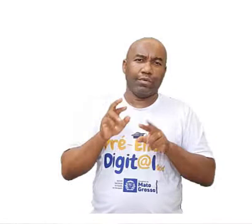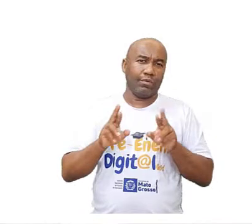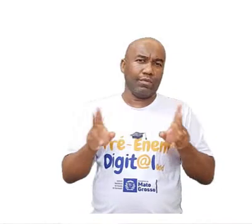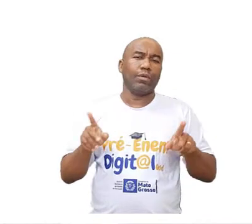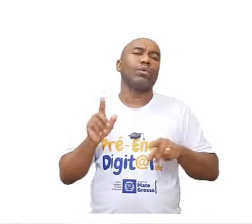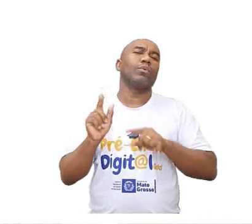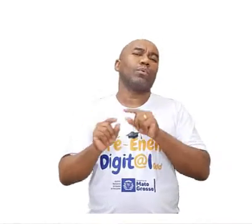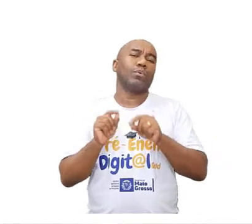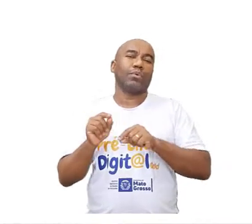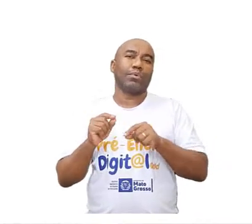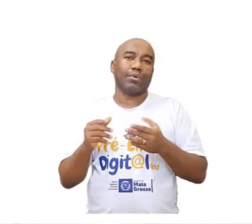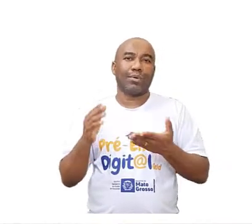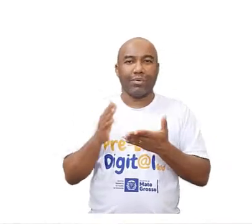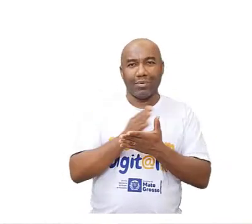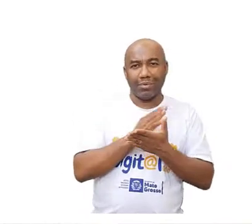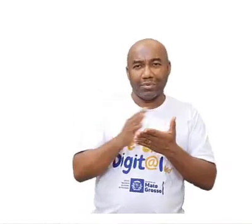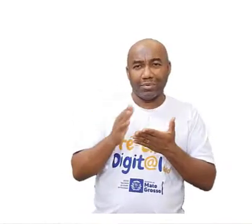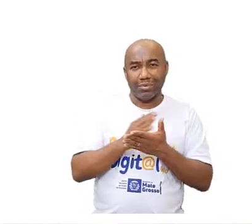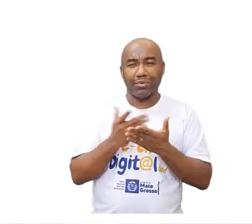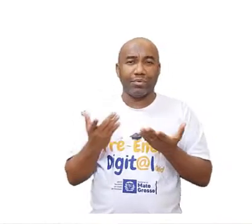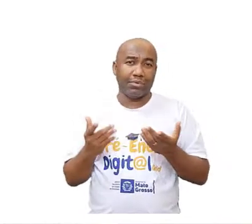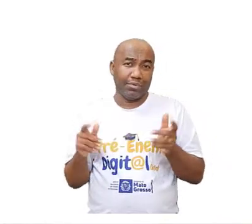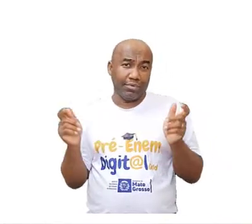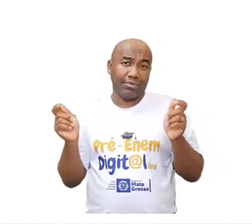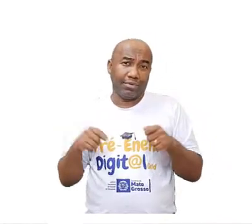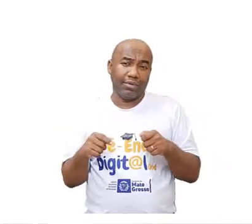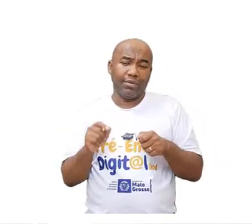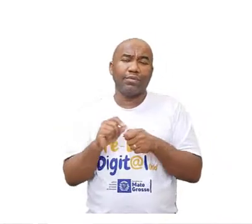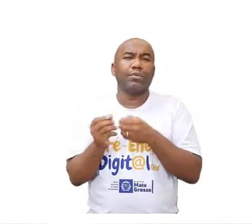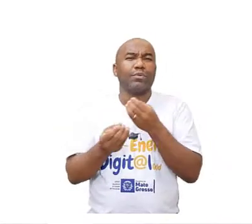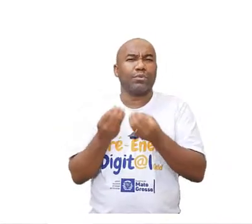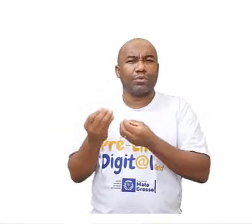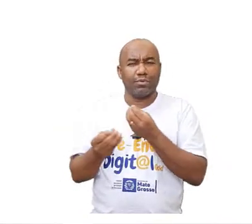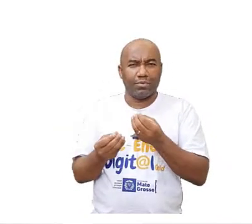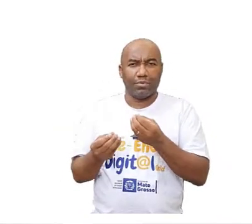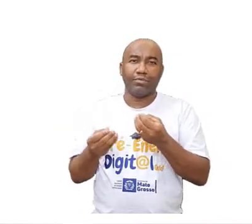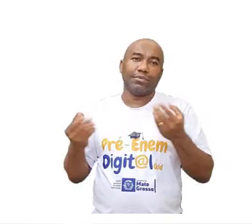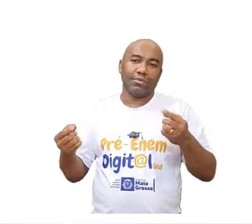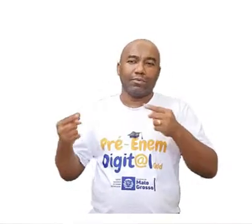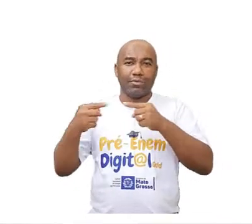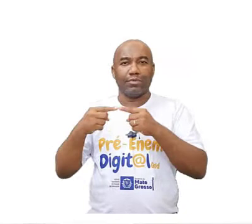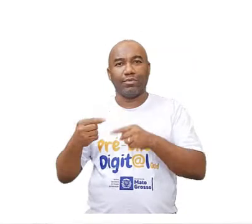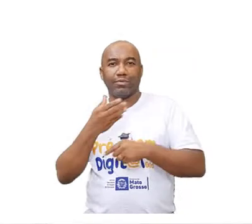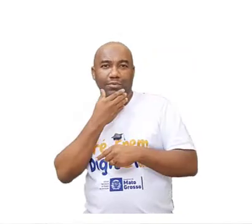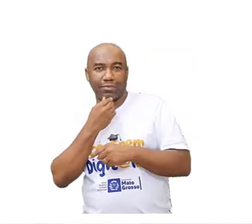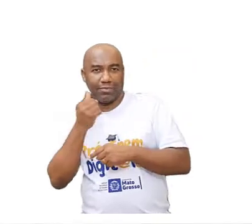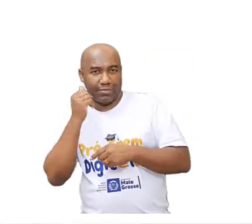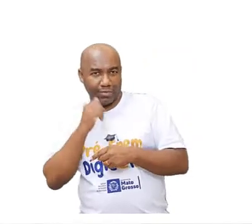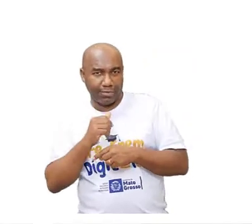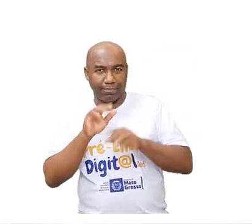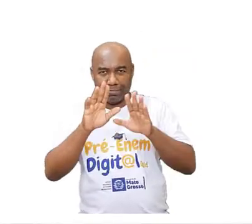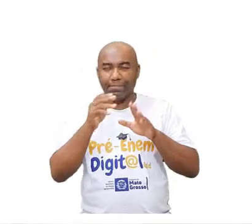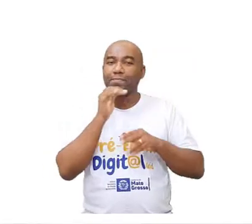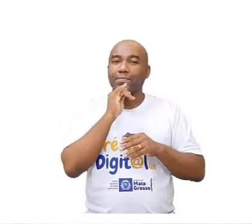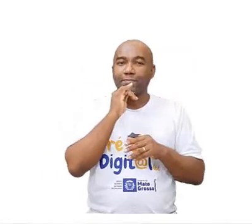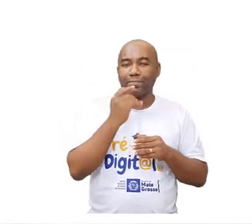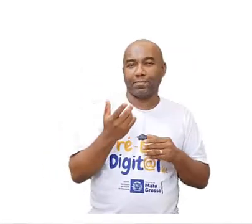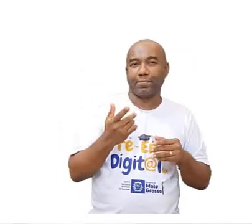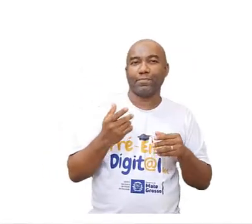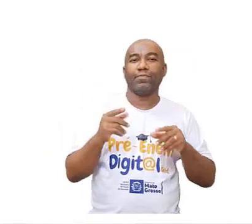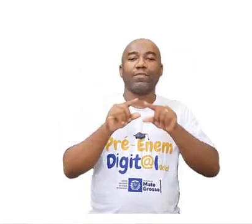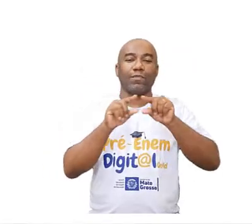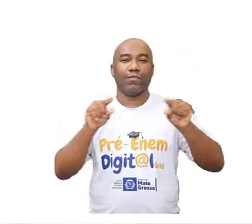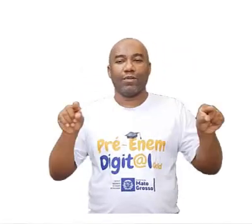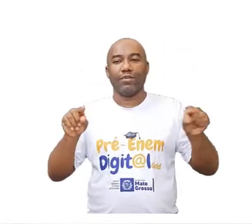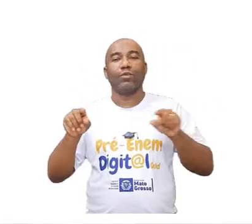Normalmente, as pessoas preferem utilizar o masculino plural. Eu tenho um substantivo no